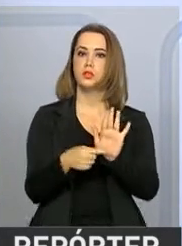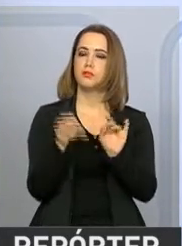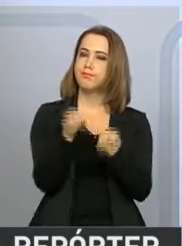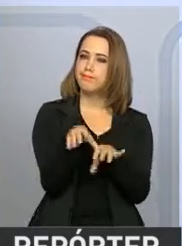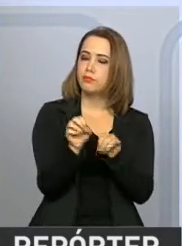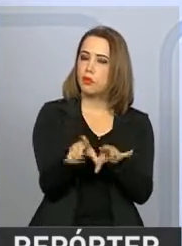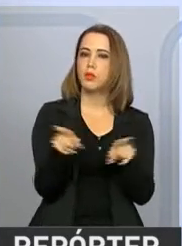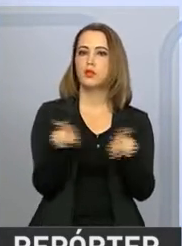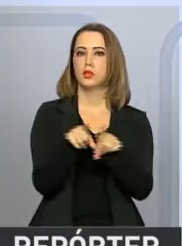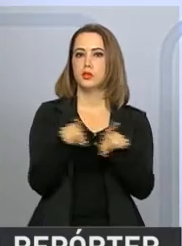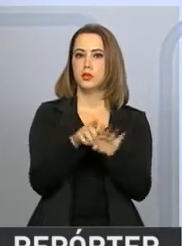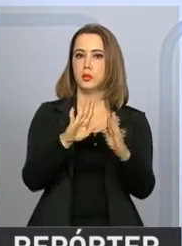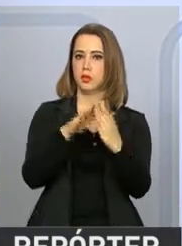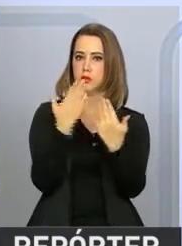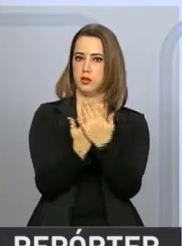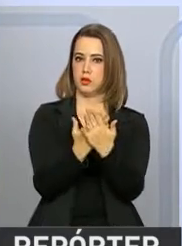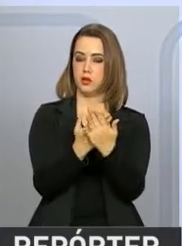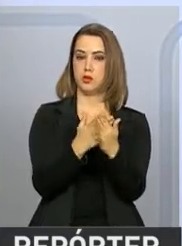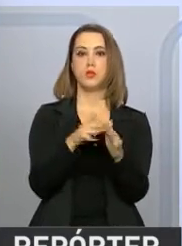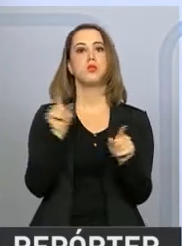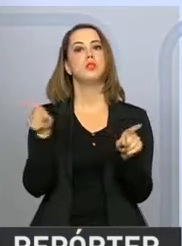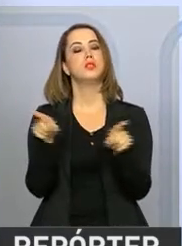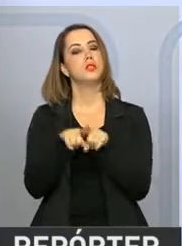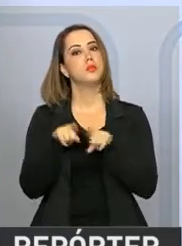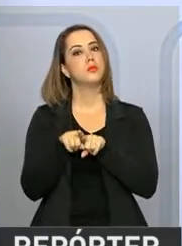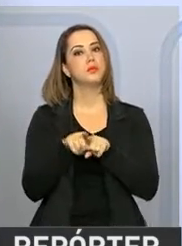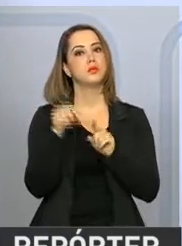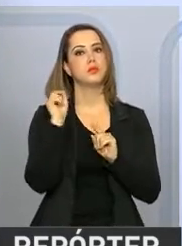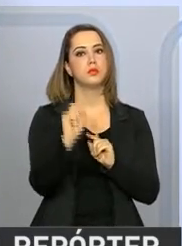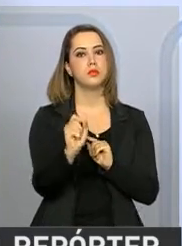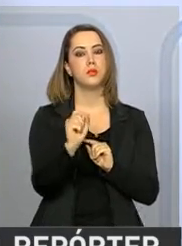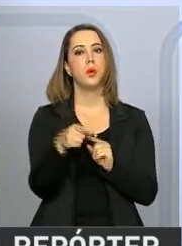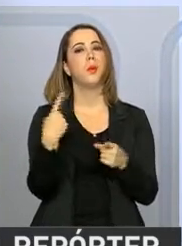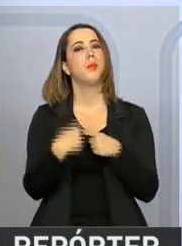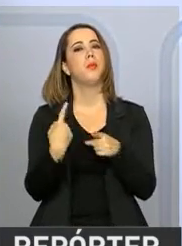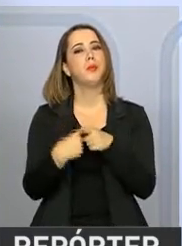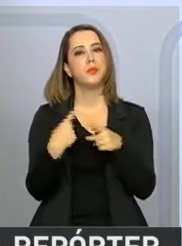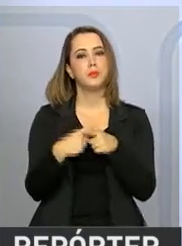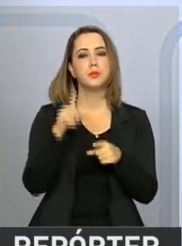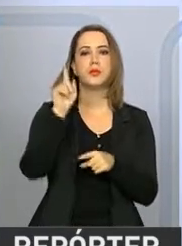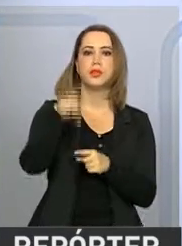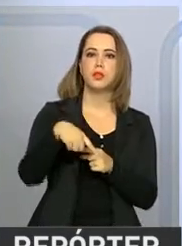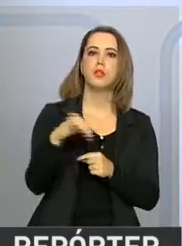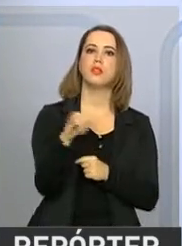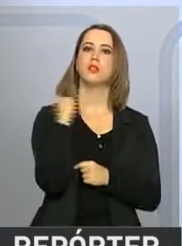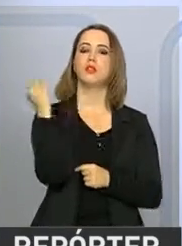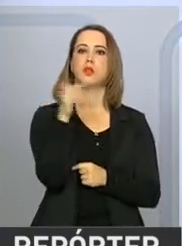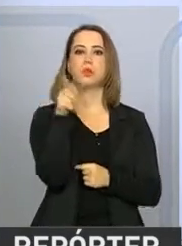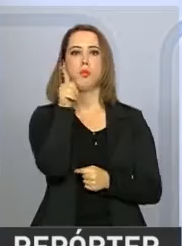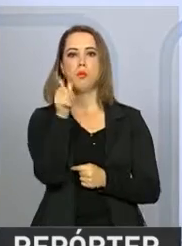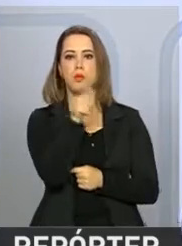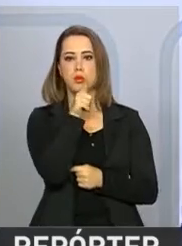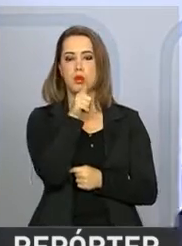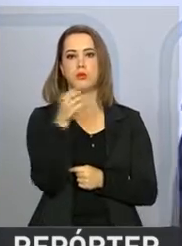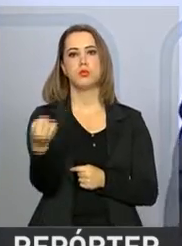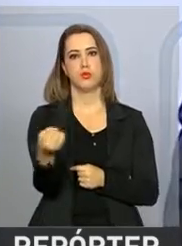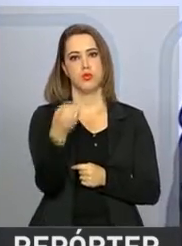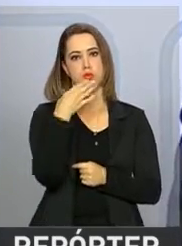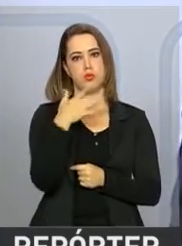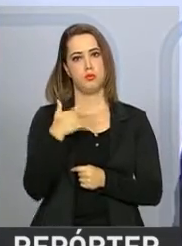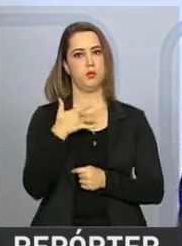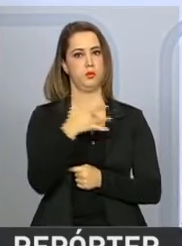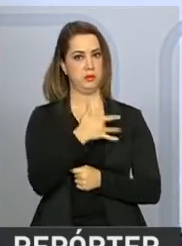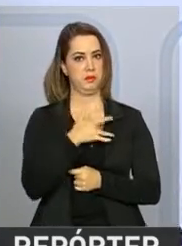tanto para a razão pela qual a merenda vai estar naquele formato novo da